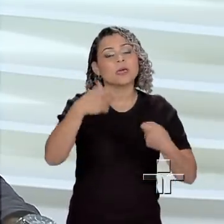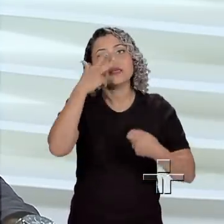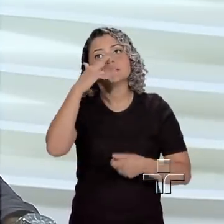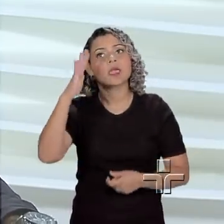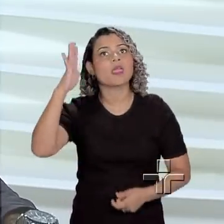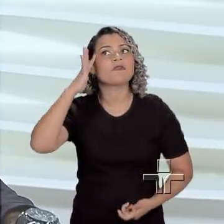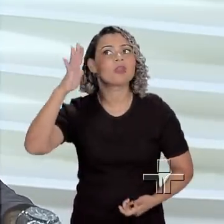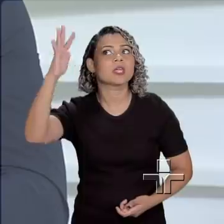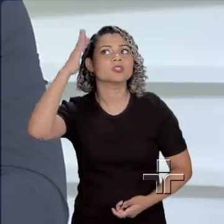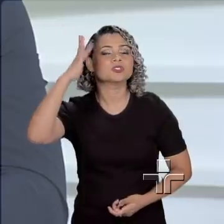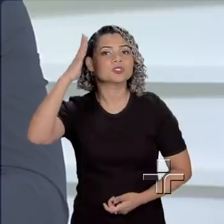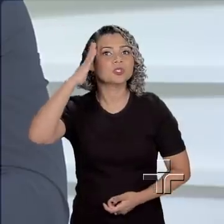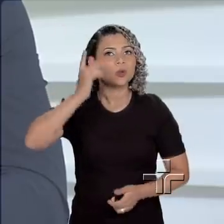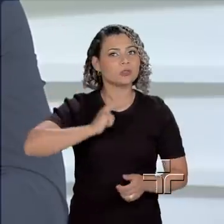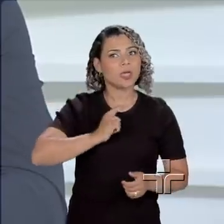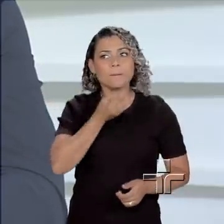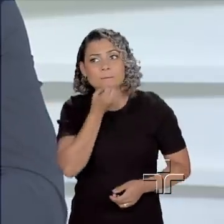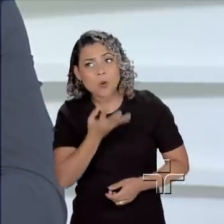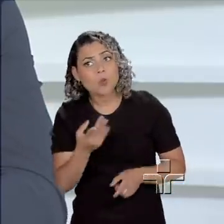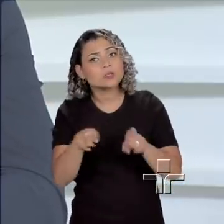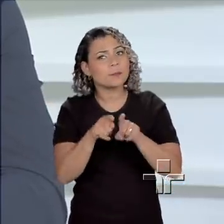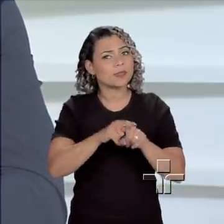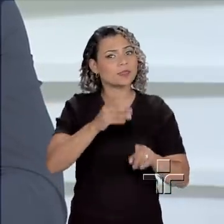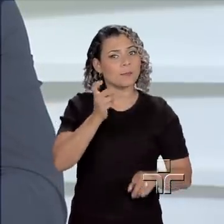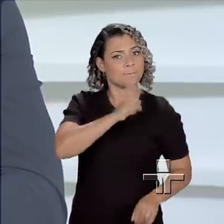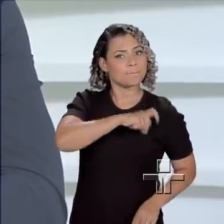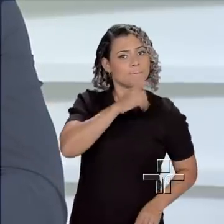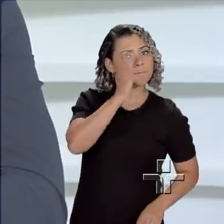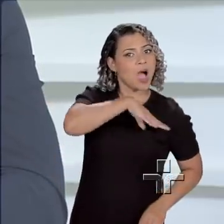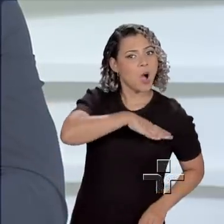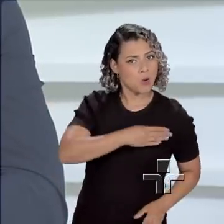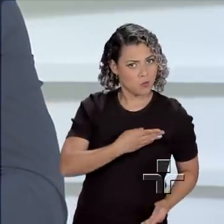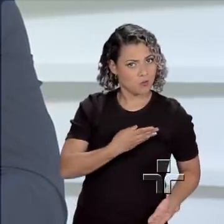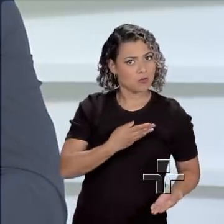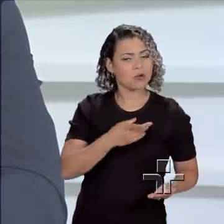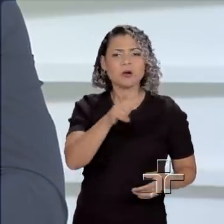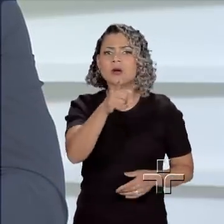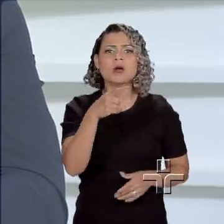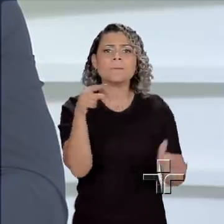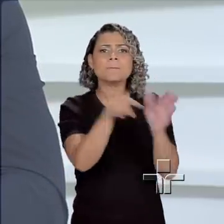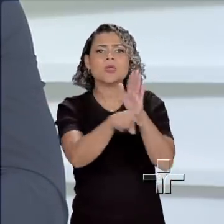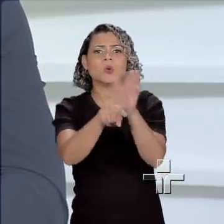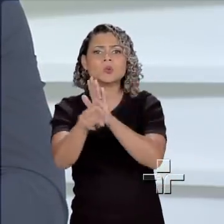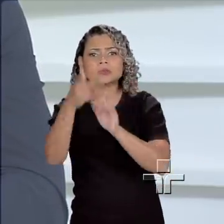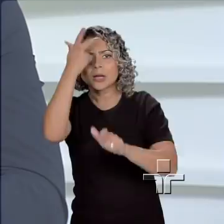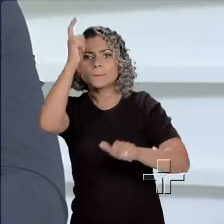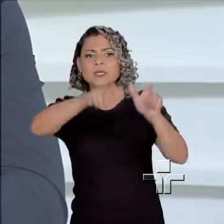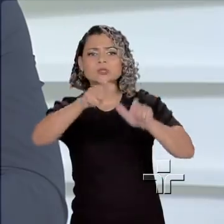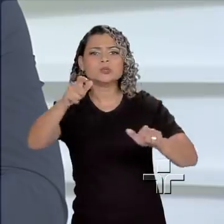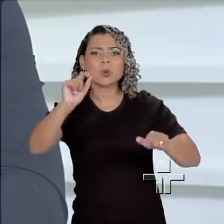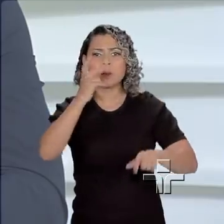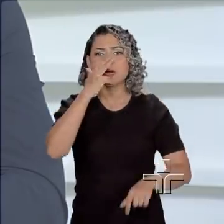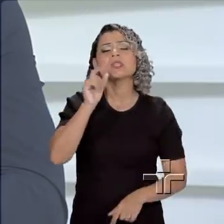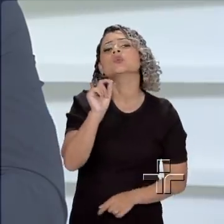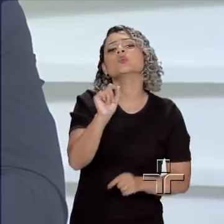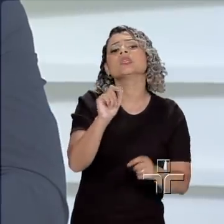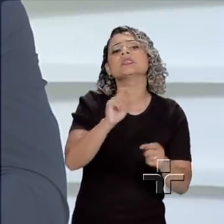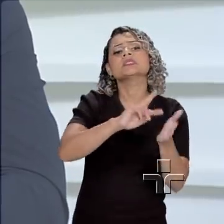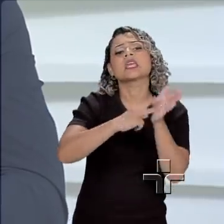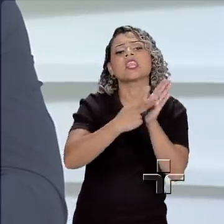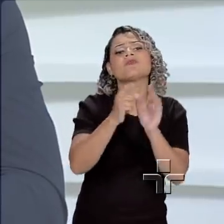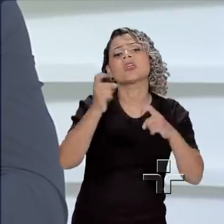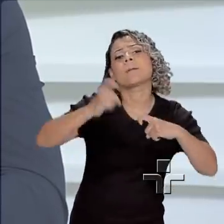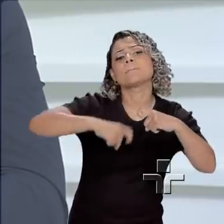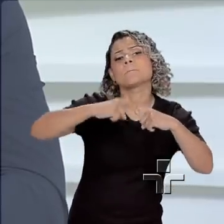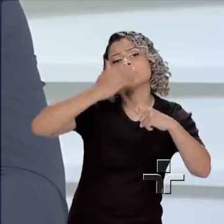A gente pode fazer uma pesquisa qualitativa e perguntar para as pessoas o que elas acham de pornografia e vão responder que acham uma coisa extremamente nojenta